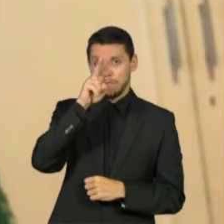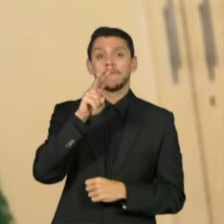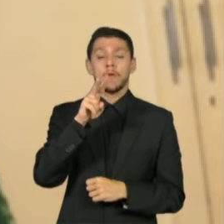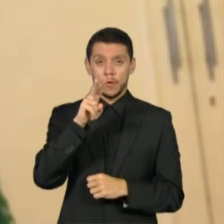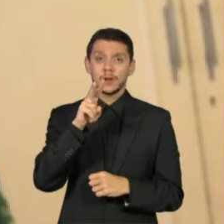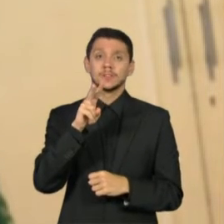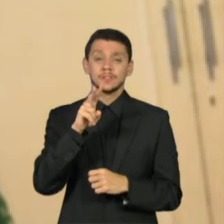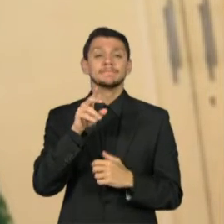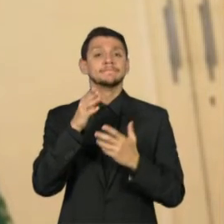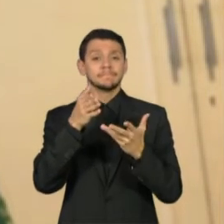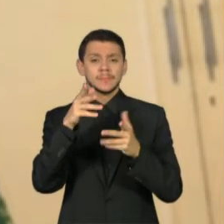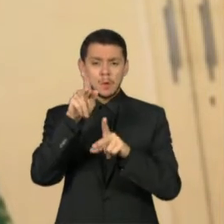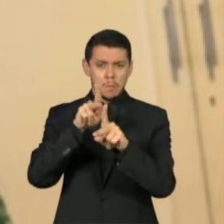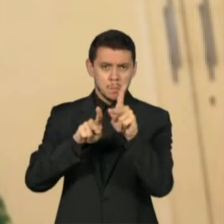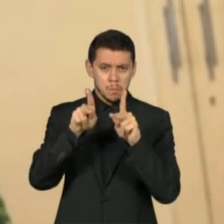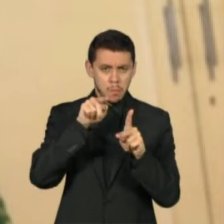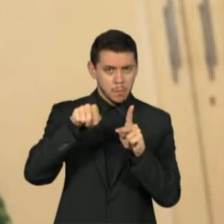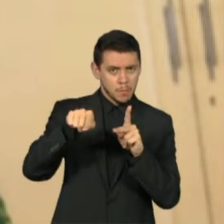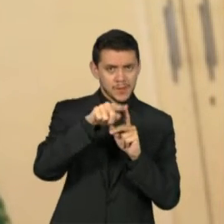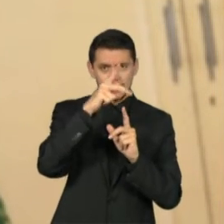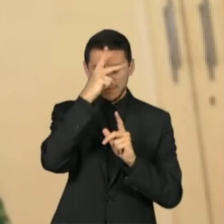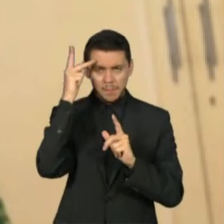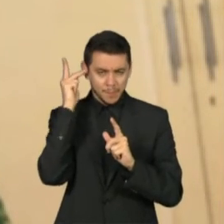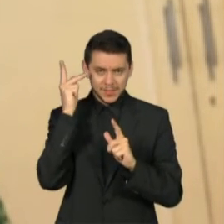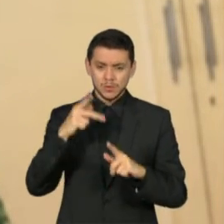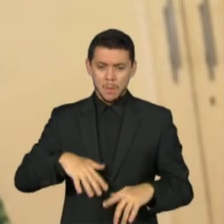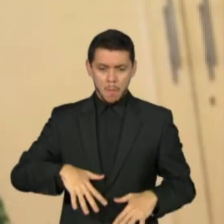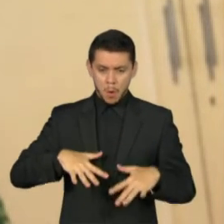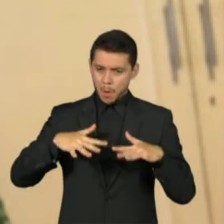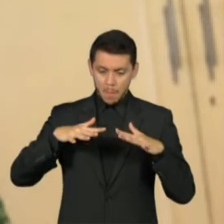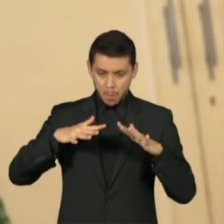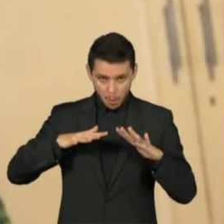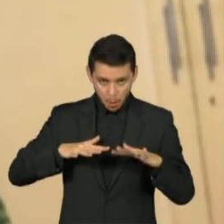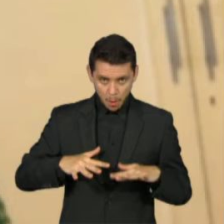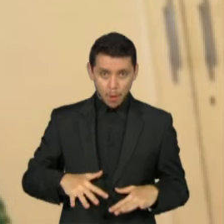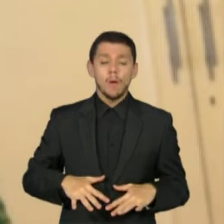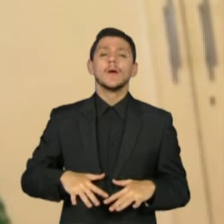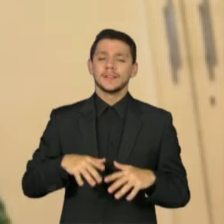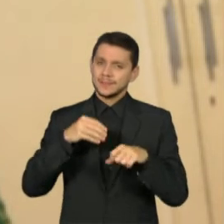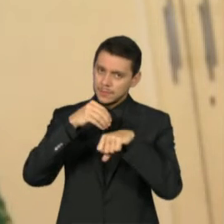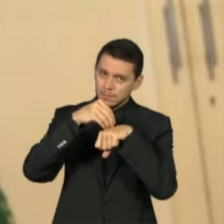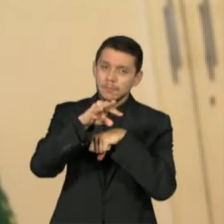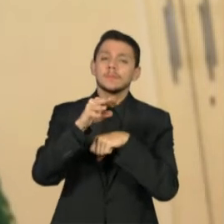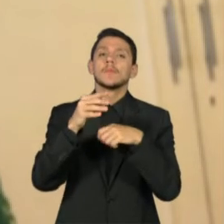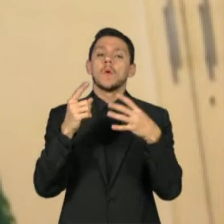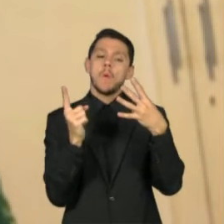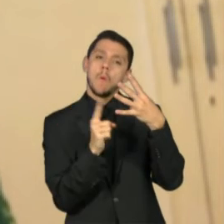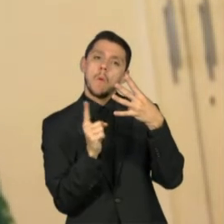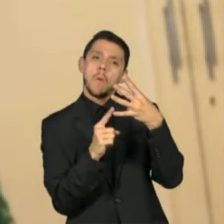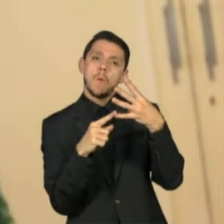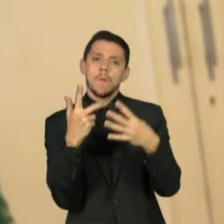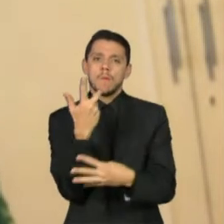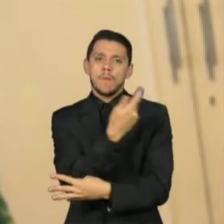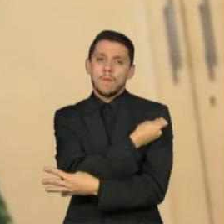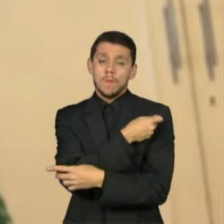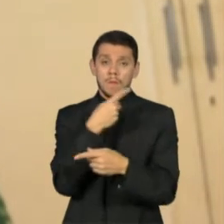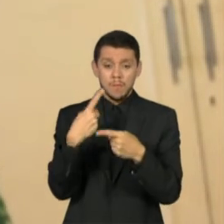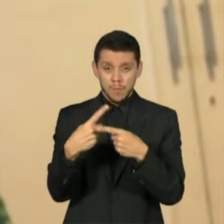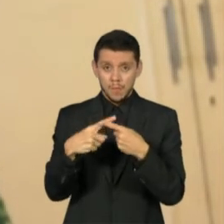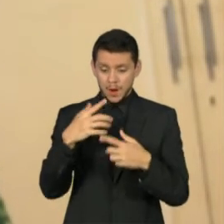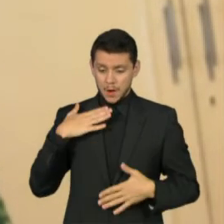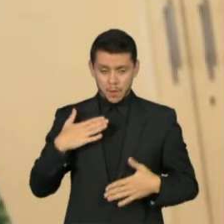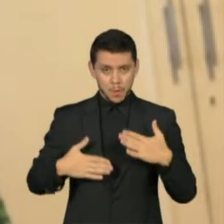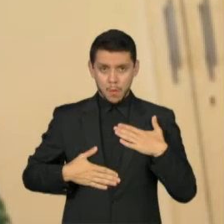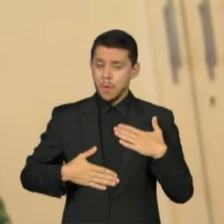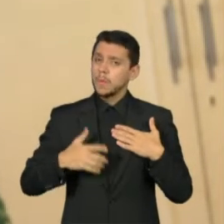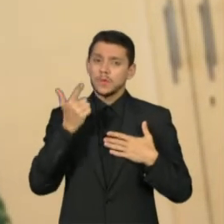e nessa população de pacientes imunodeprimidos é recomendada uma 4ª dose da vacina, porque eles não conseguem ter a proteção como o